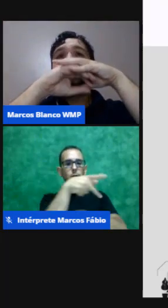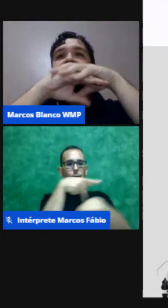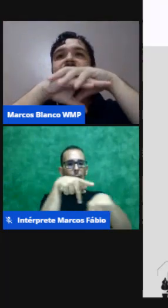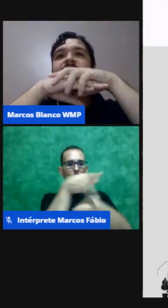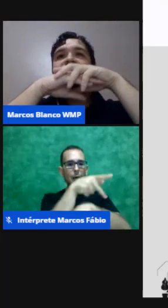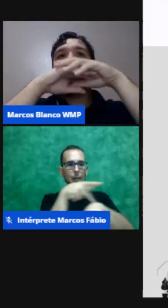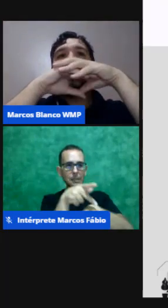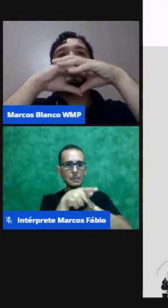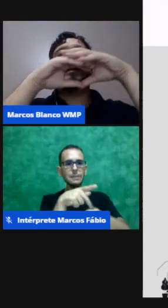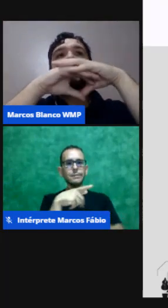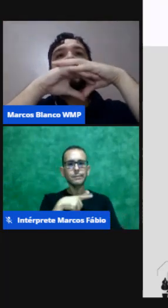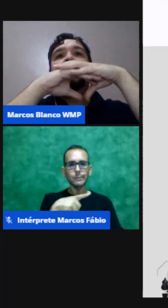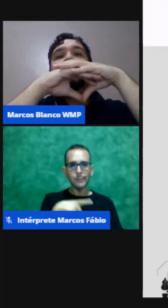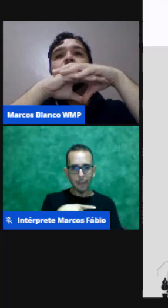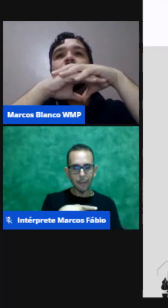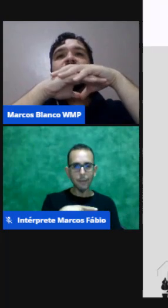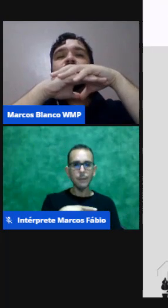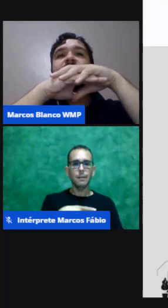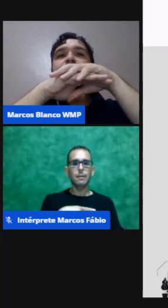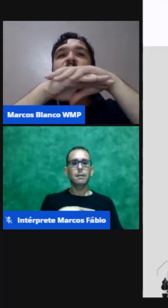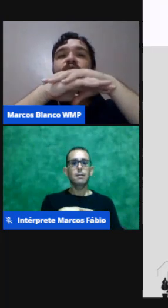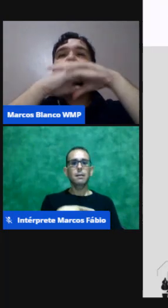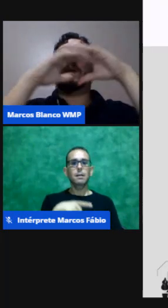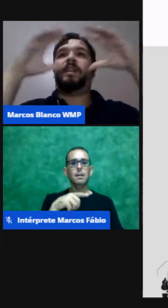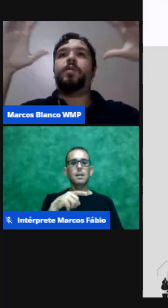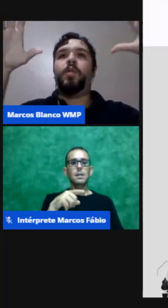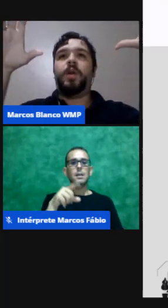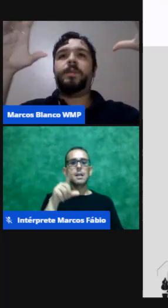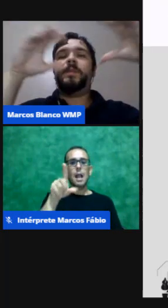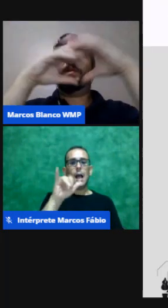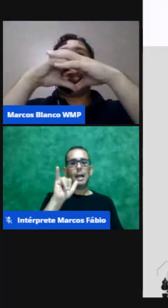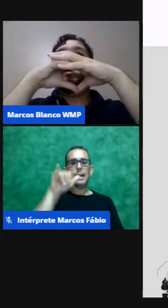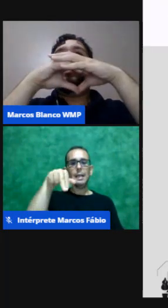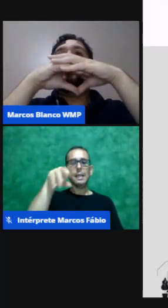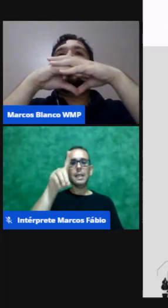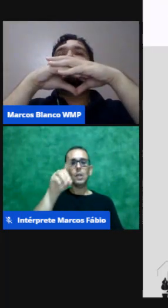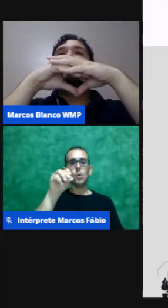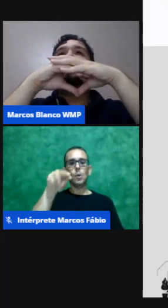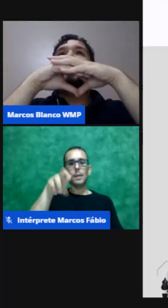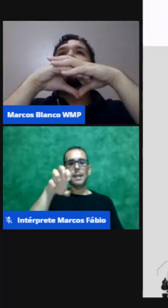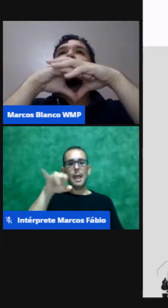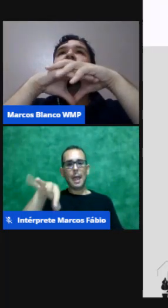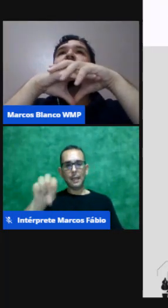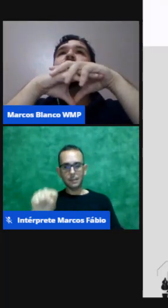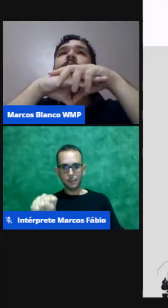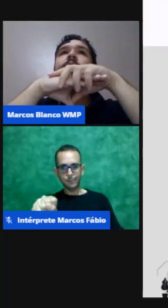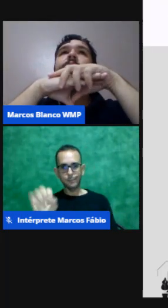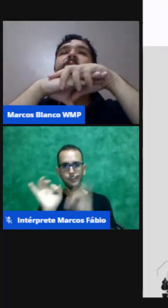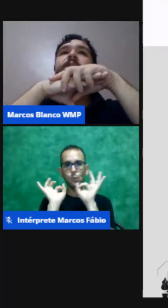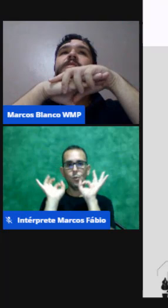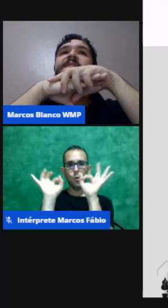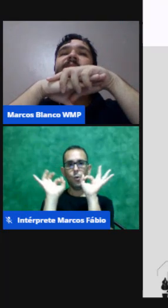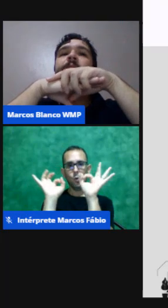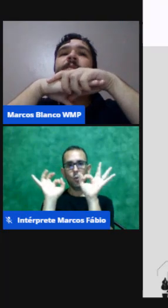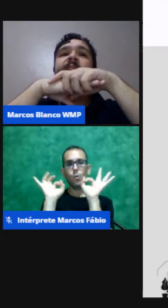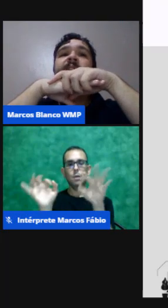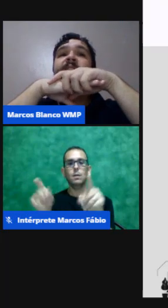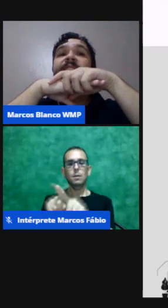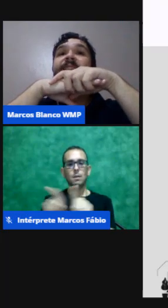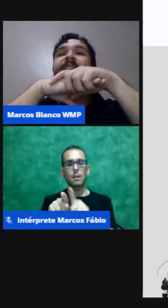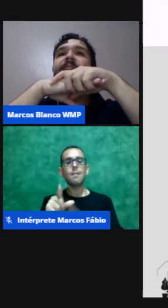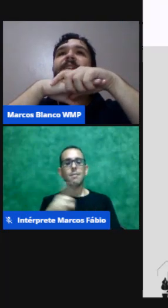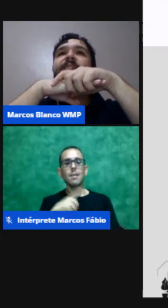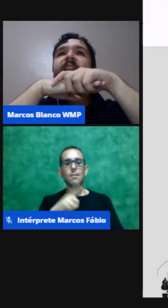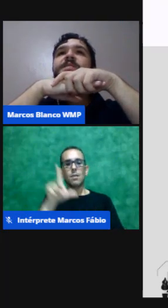Na Indonésia, na cidade de Jakarta, um estudo padrão ouro, onde também demonstrou uma